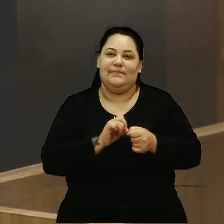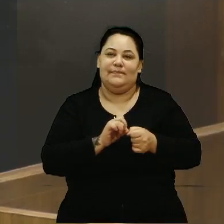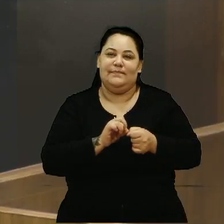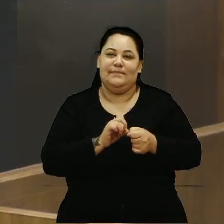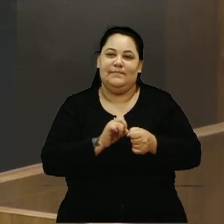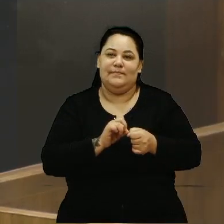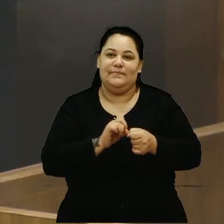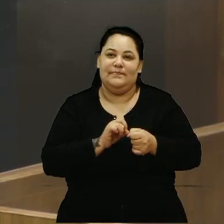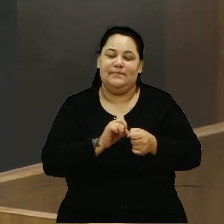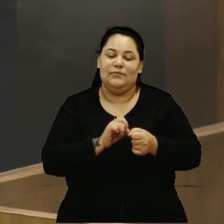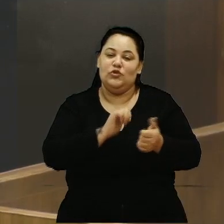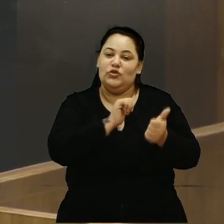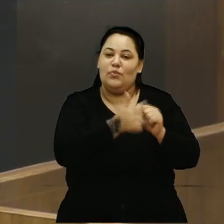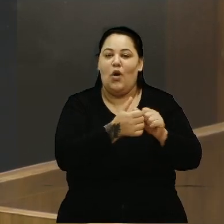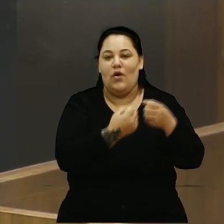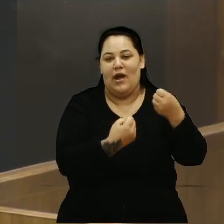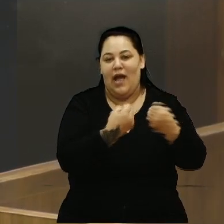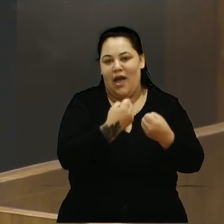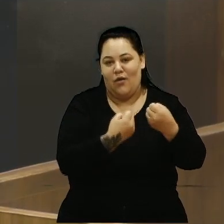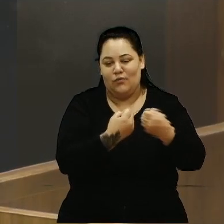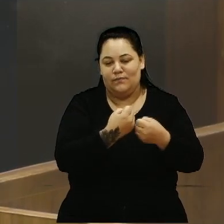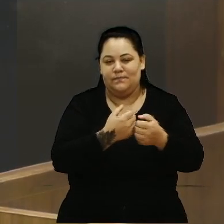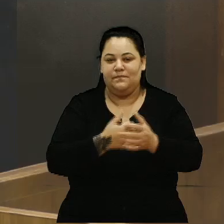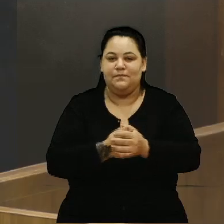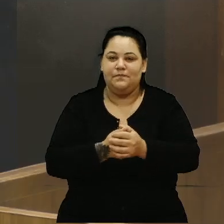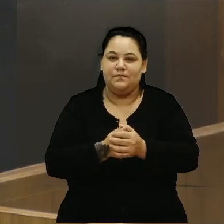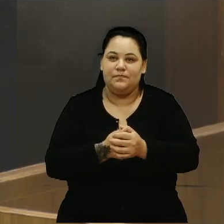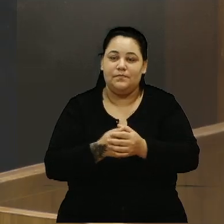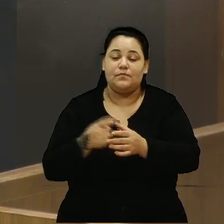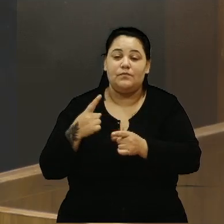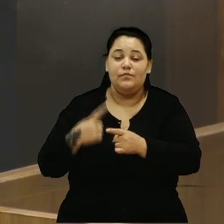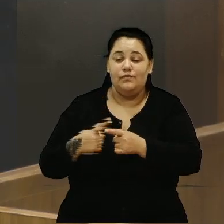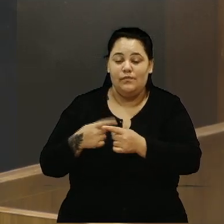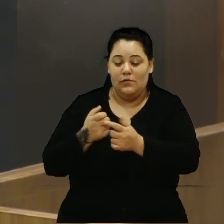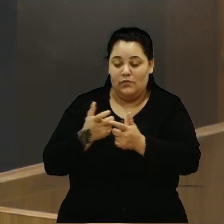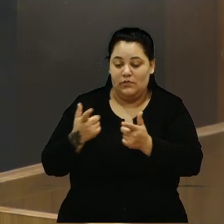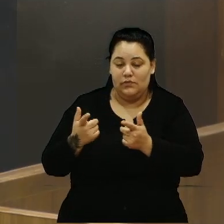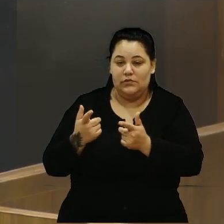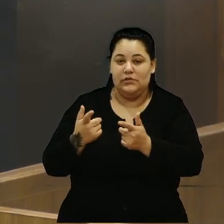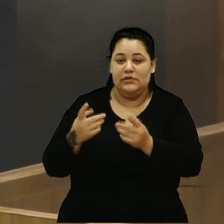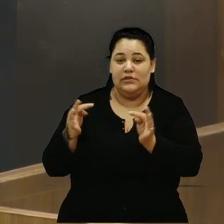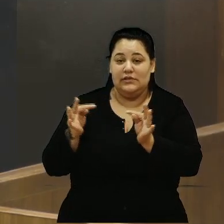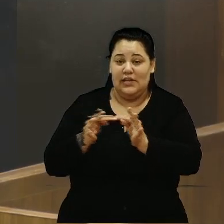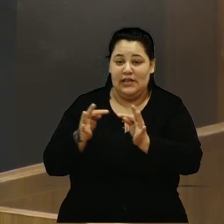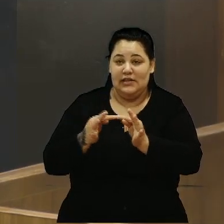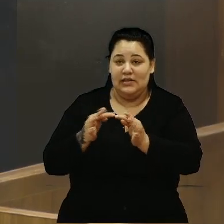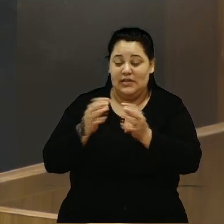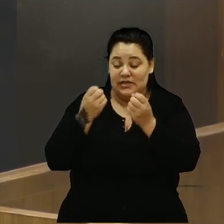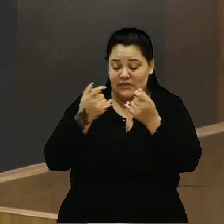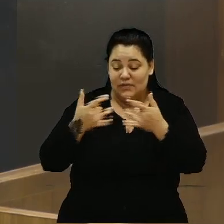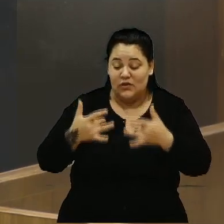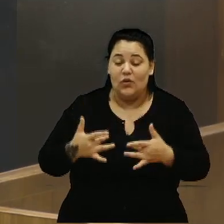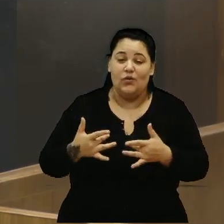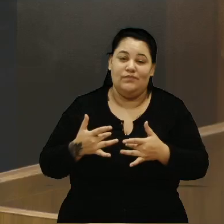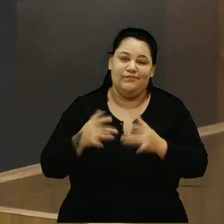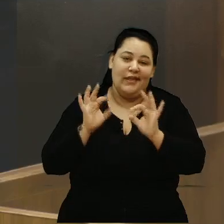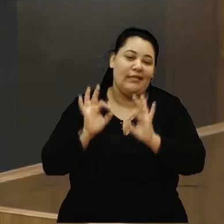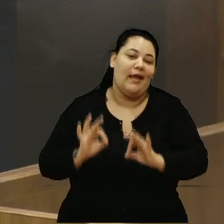do esporte a motor, do automobilismo. Por questões técnicas, né? Ele nos passou que por questões